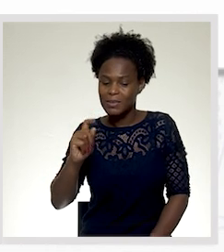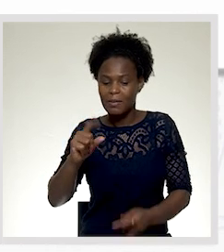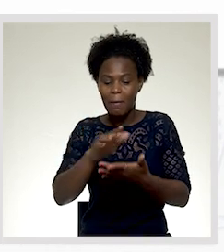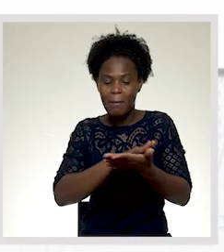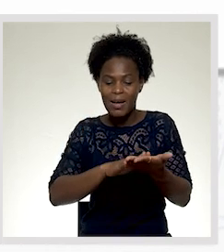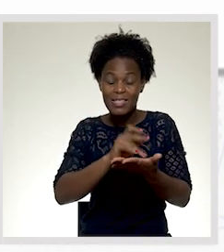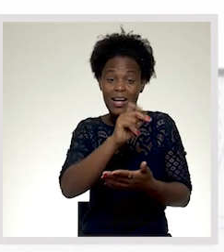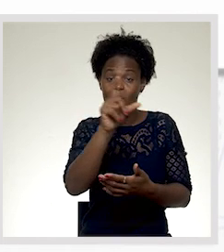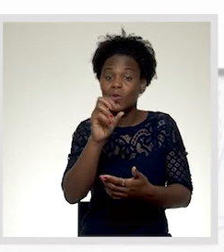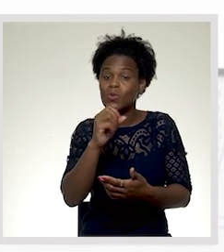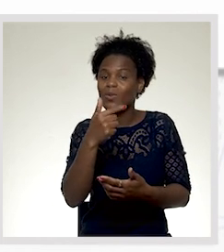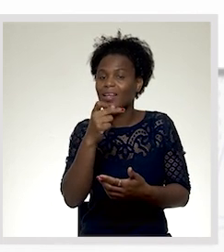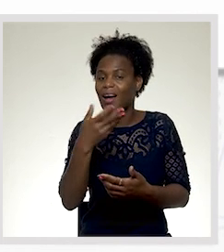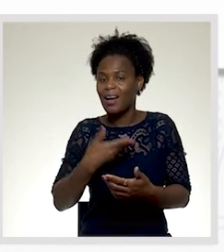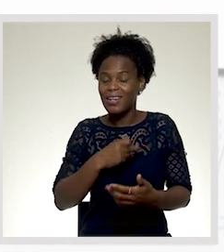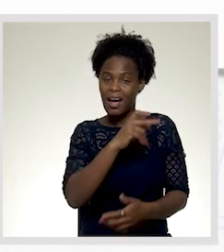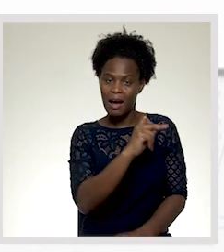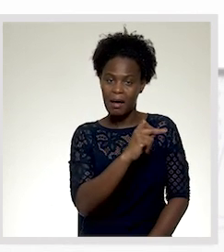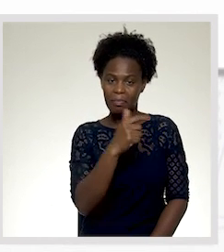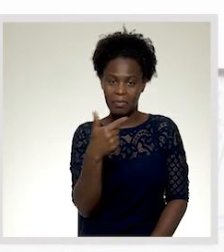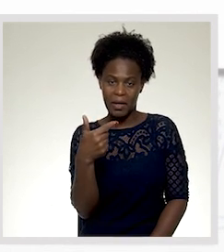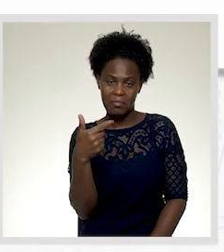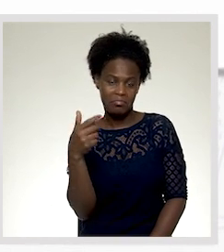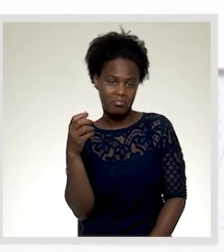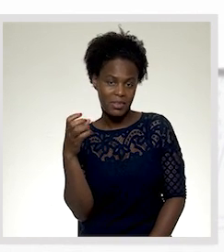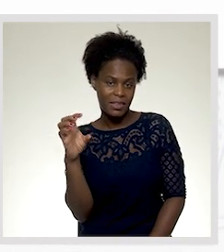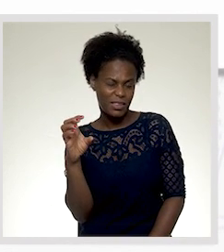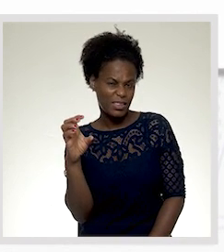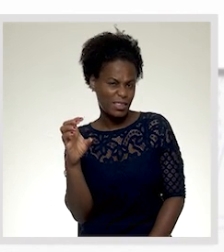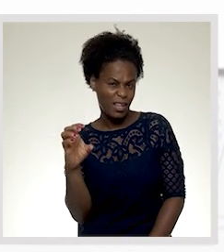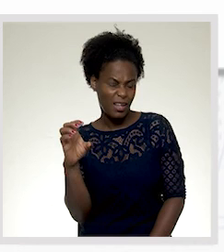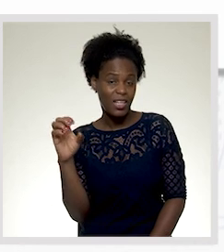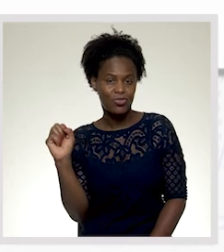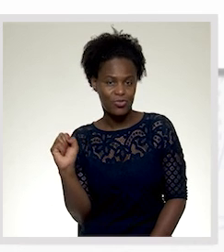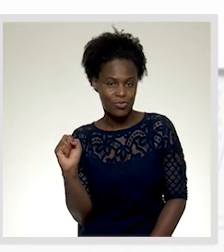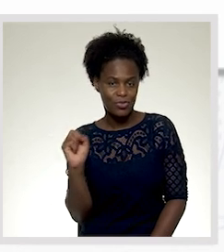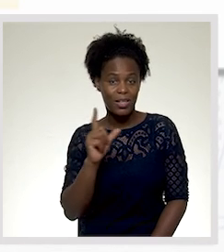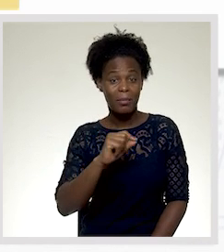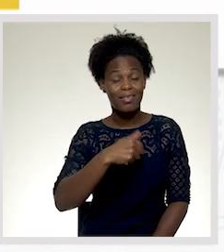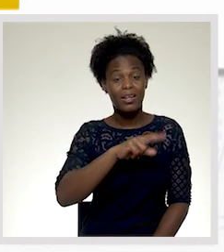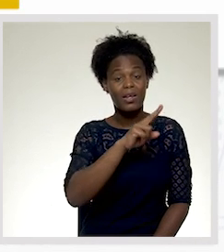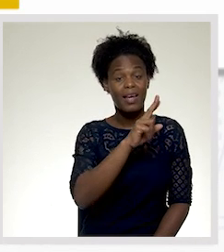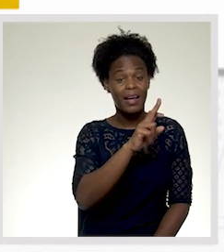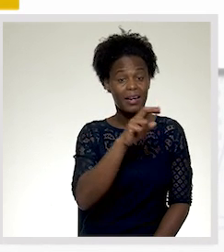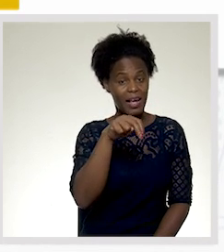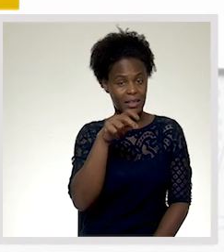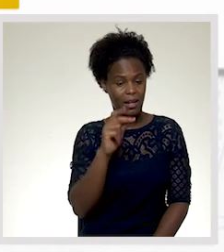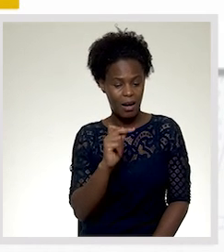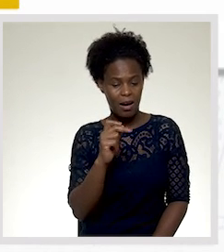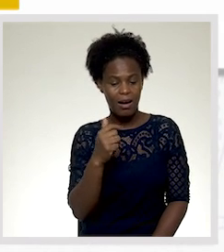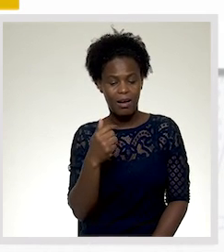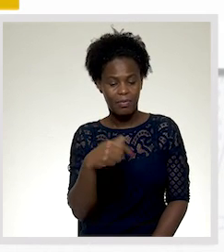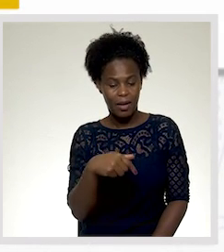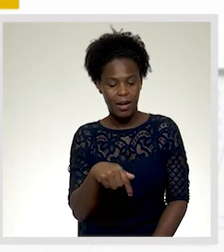timina, citosina e guanina. No entanto, também temos o RNA. O RNA contém também, nas suas